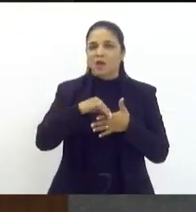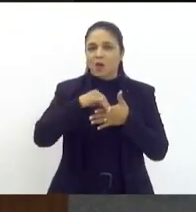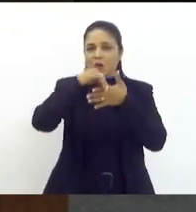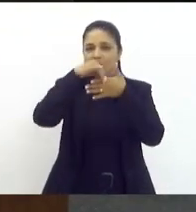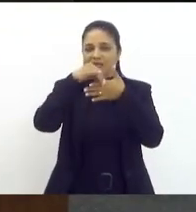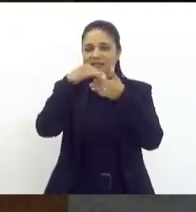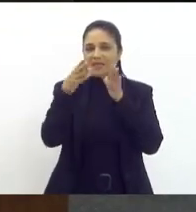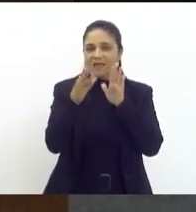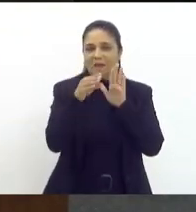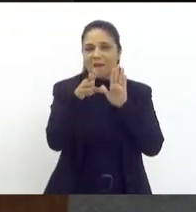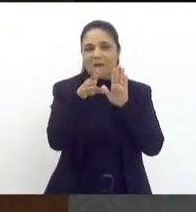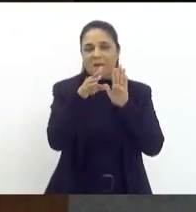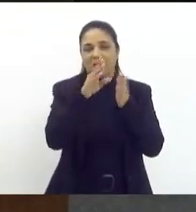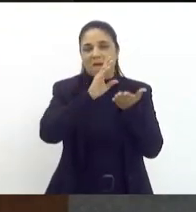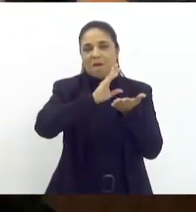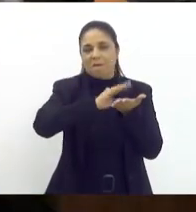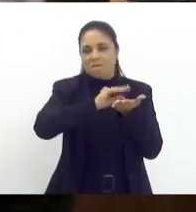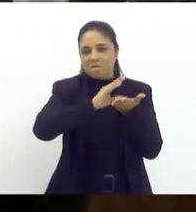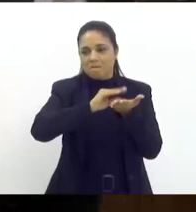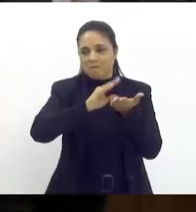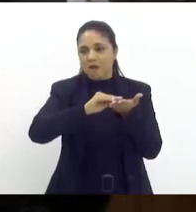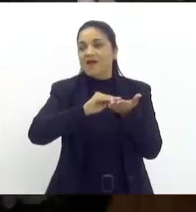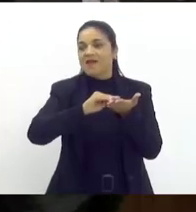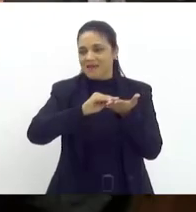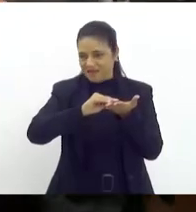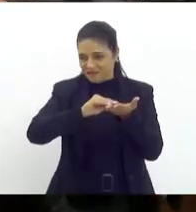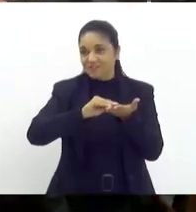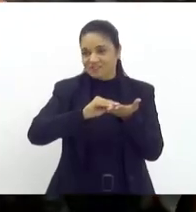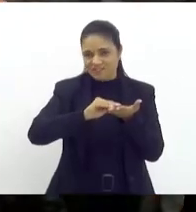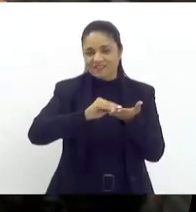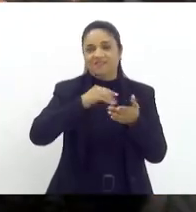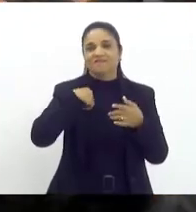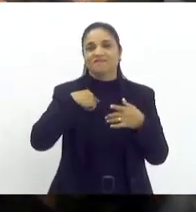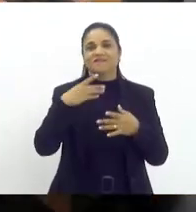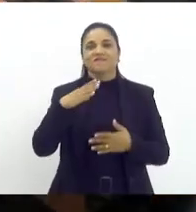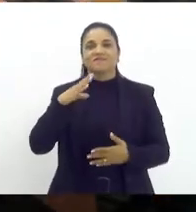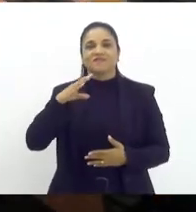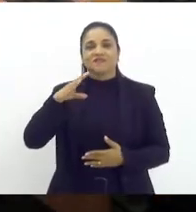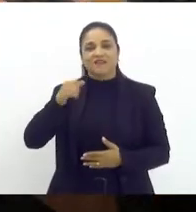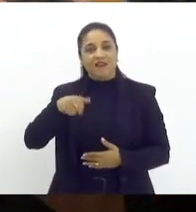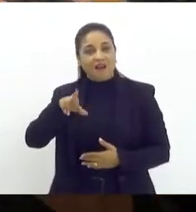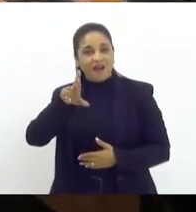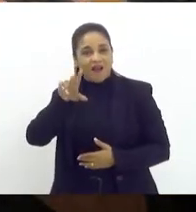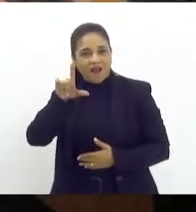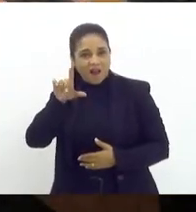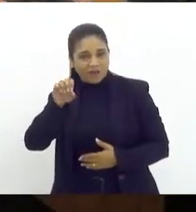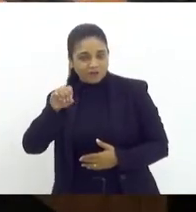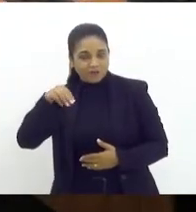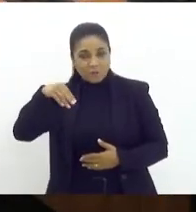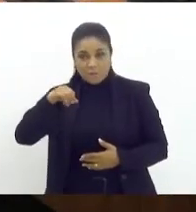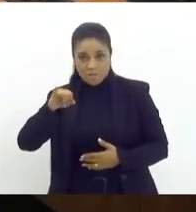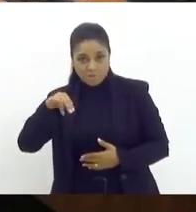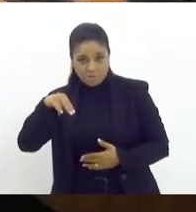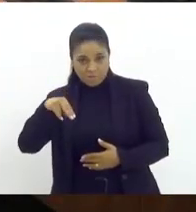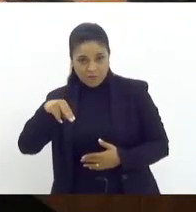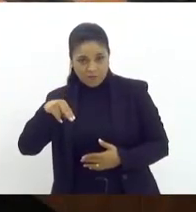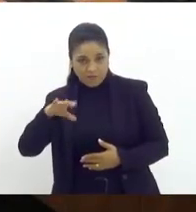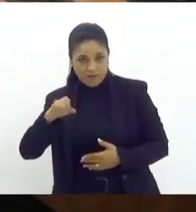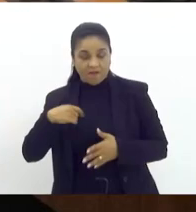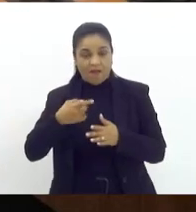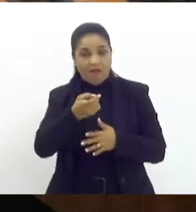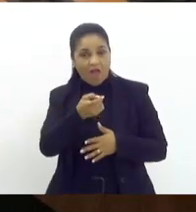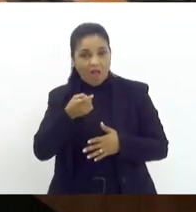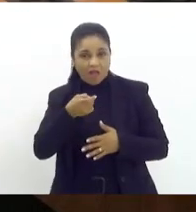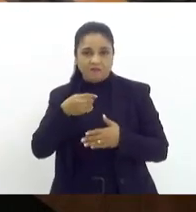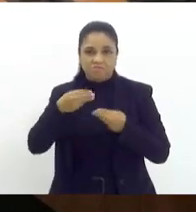da pauta é socialista deputado Carlos Mickey ex-ministro do meio ambiente para ser com o autor comigo seria